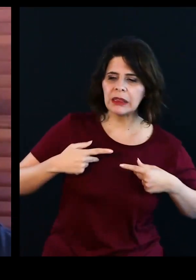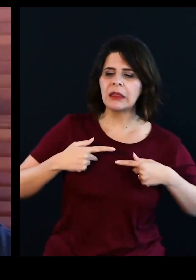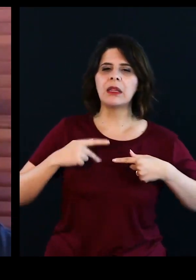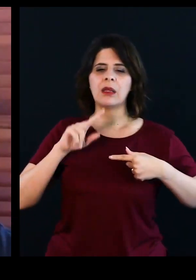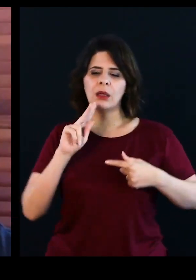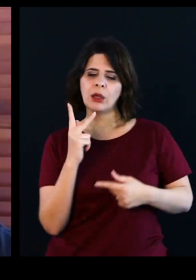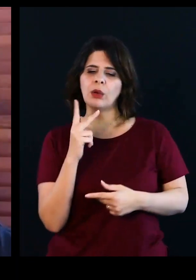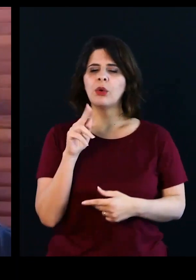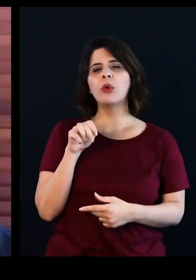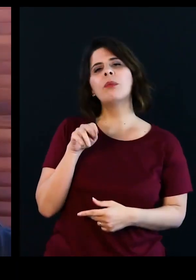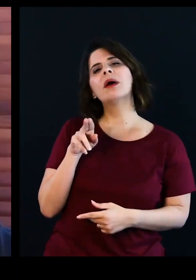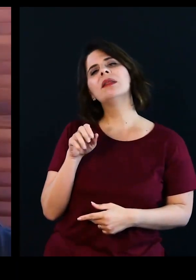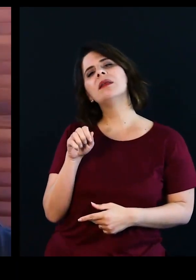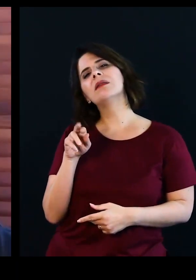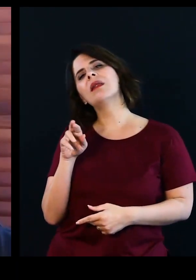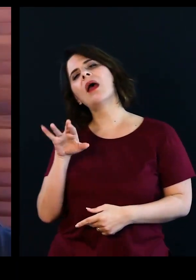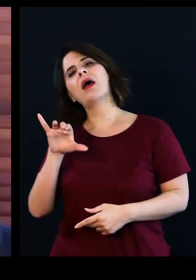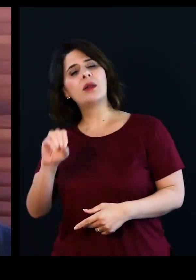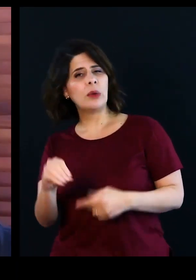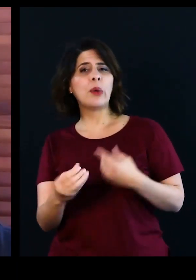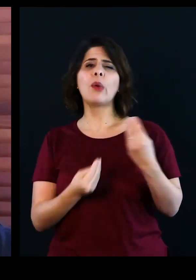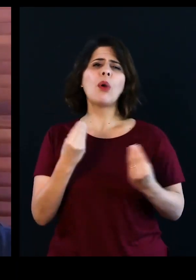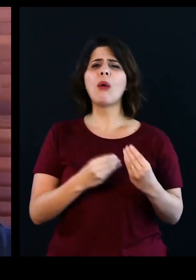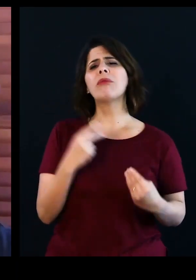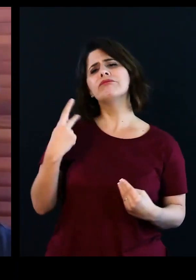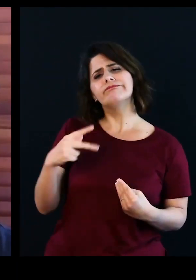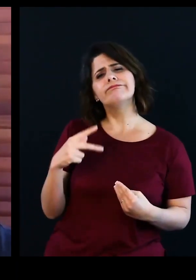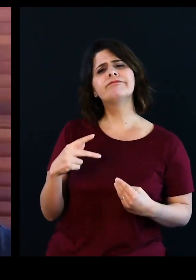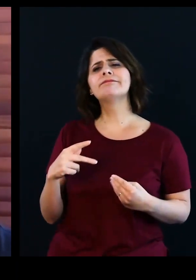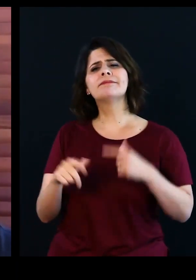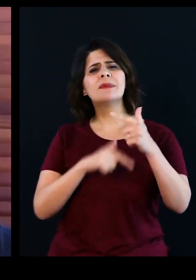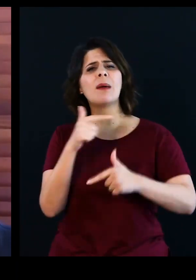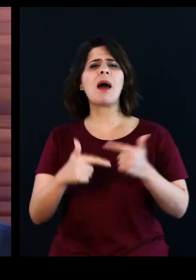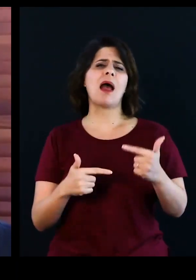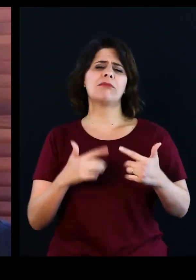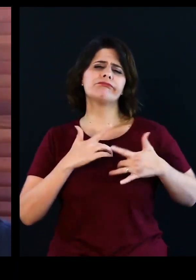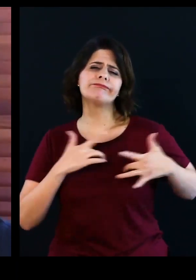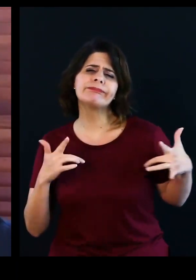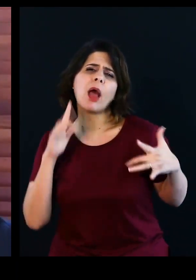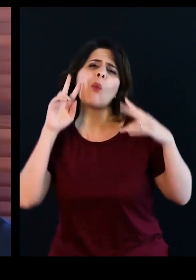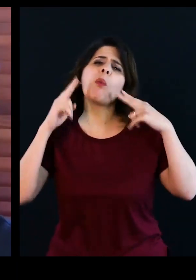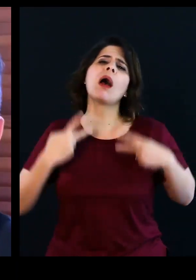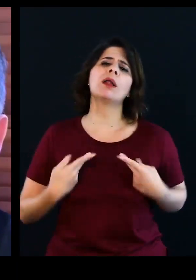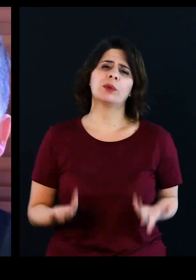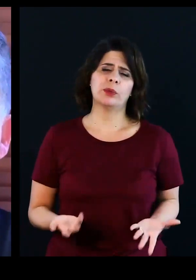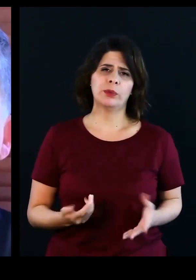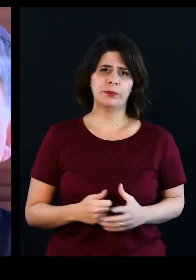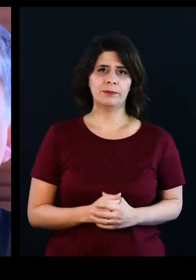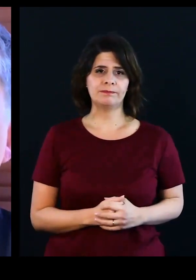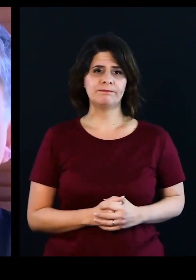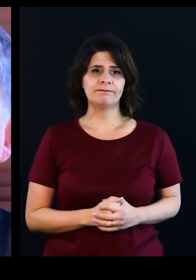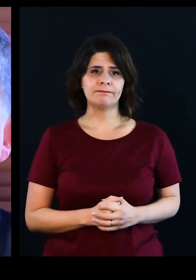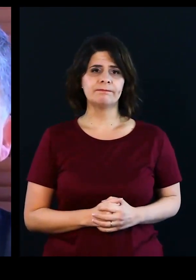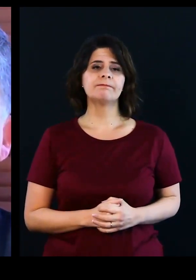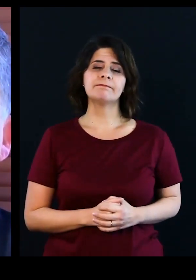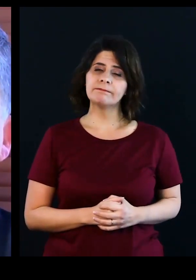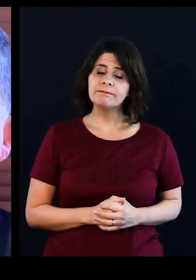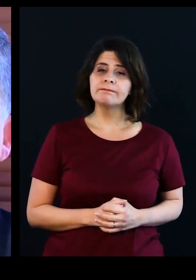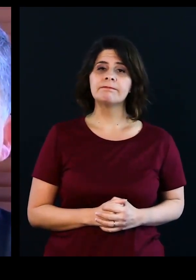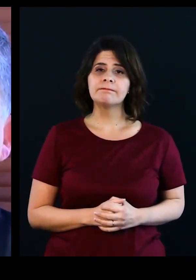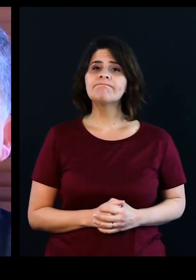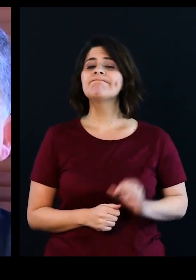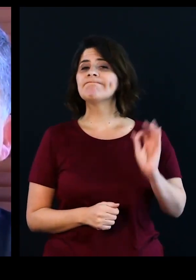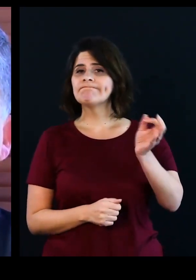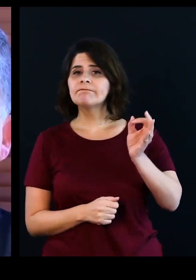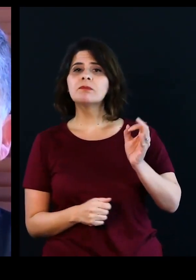estão enxergando e trabalhando nesse sentido, Mário? Então, eu acho que vocês falaram